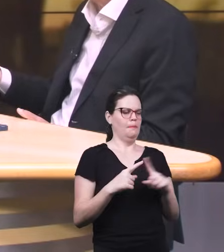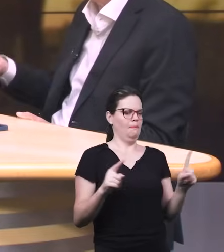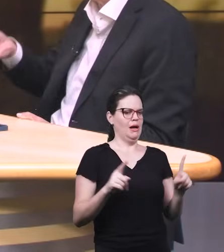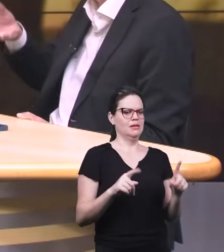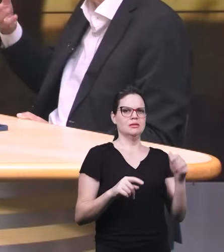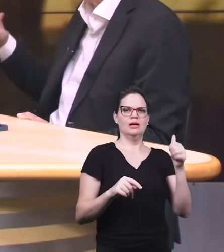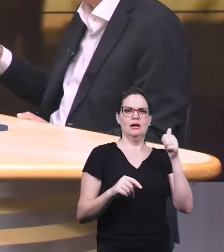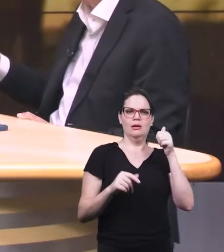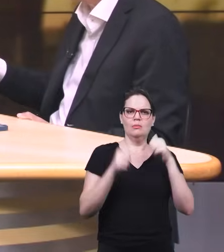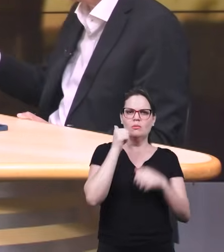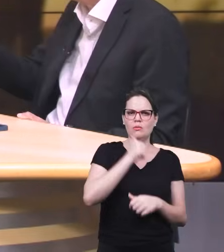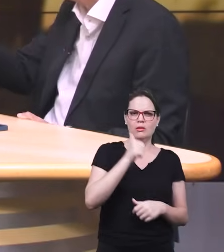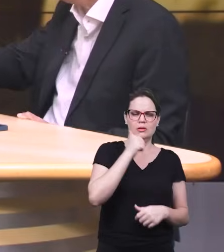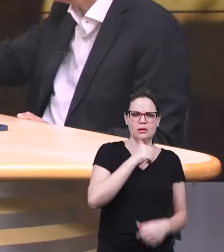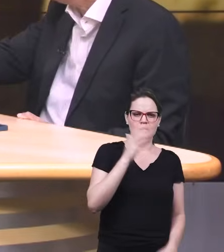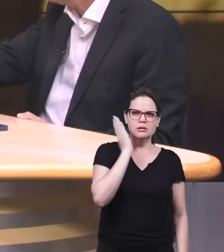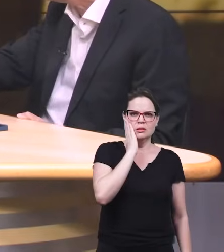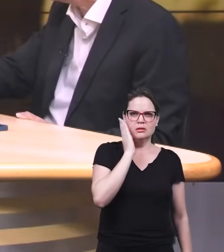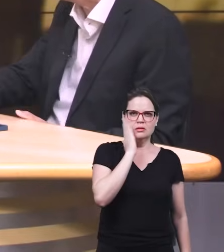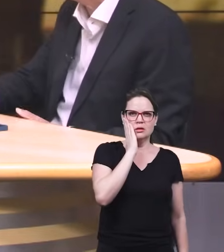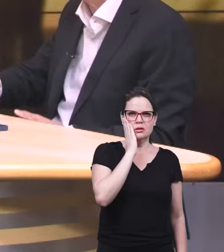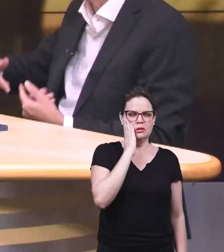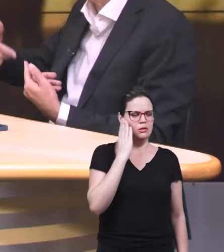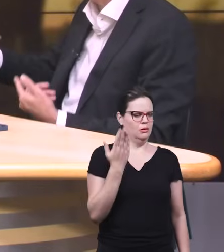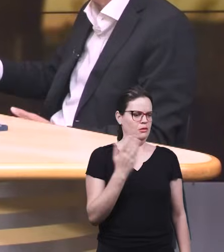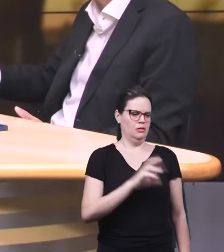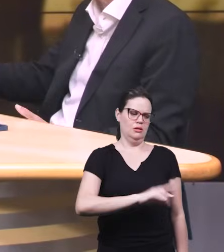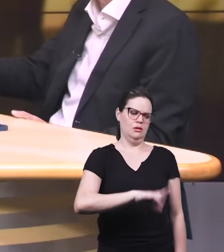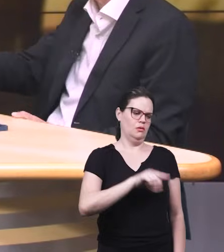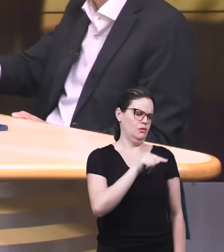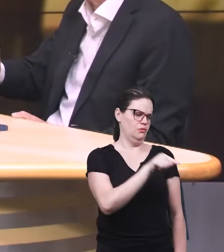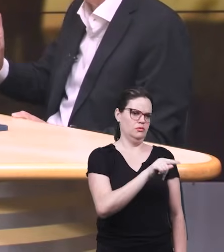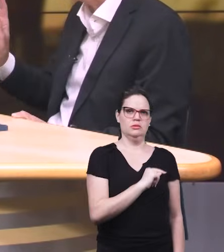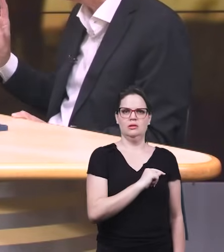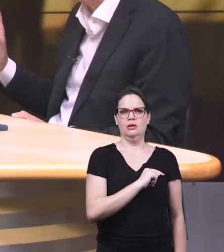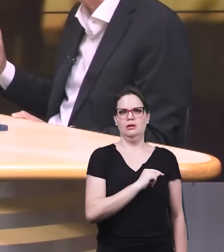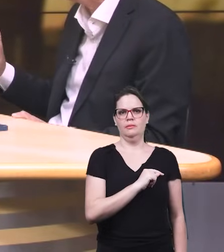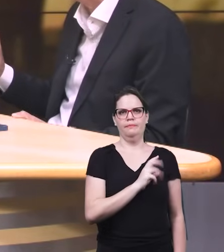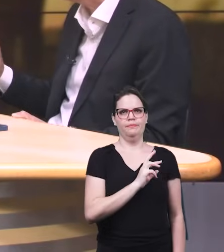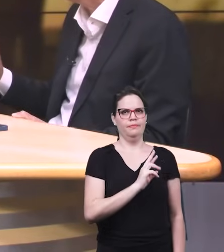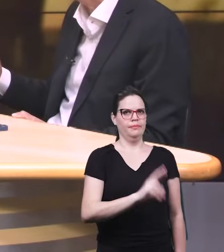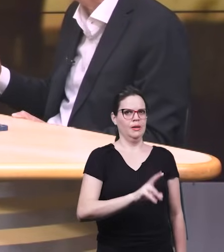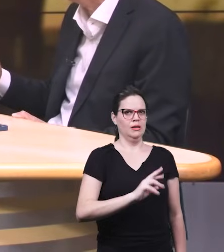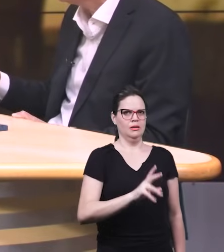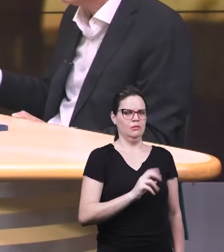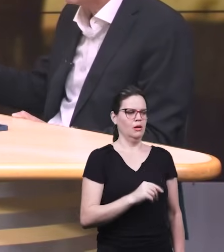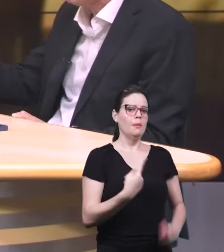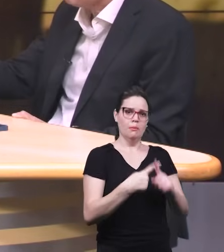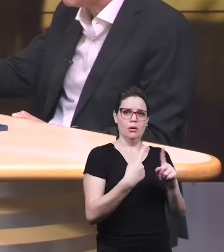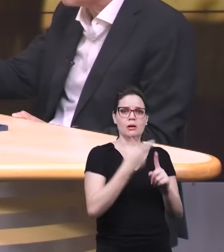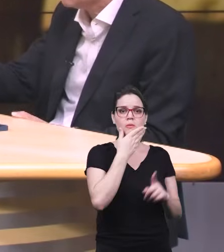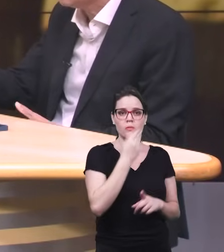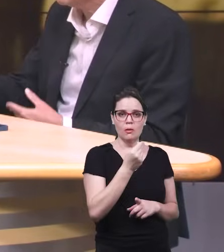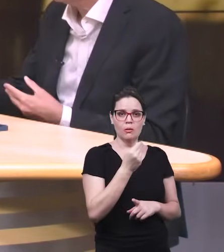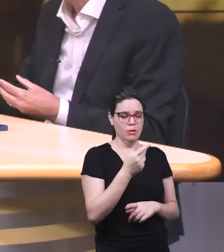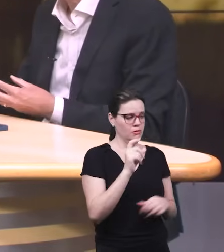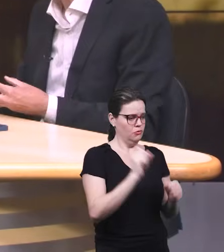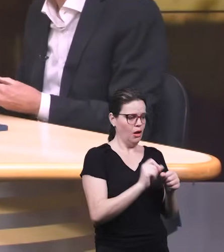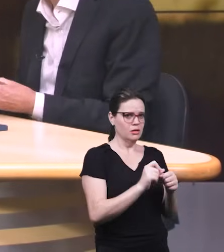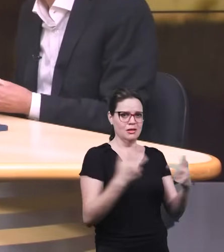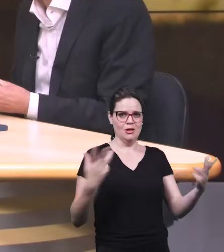ela, que ela entendeu que eu não vou com Geazi, e acertou no discernimento, né? Que ele fez